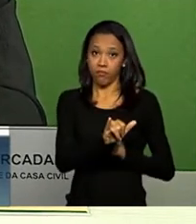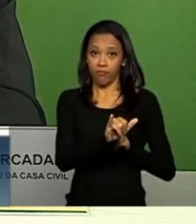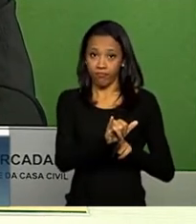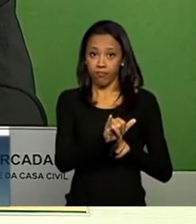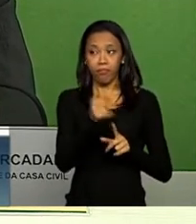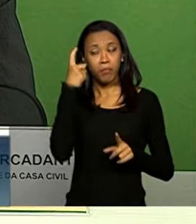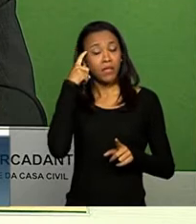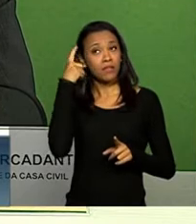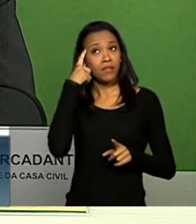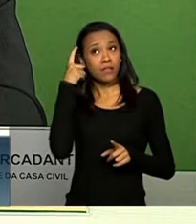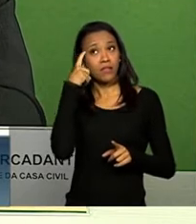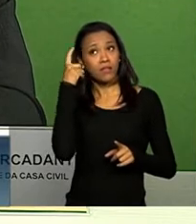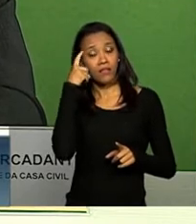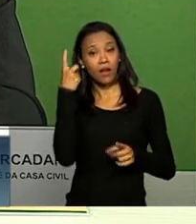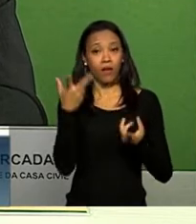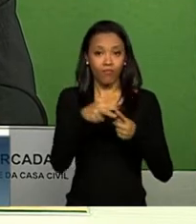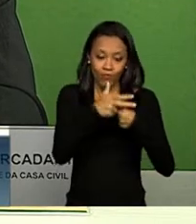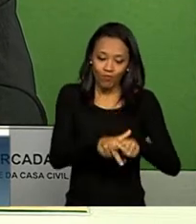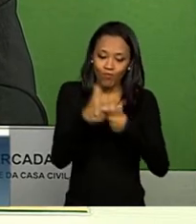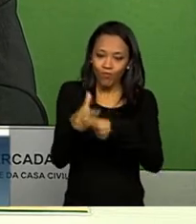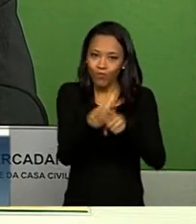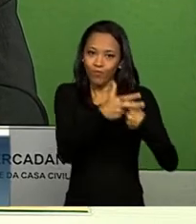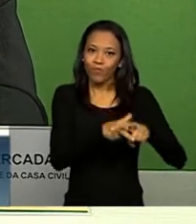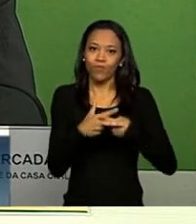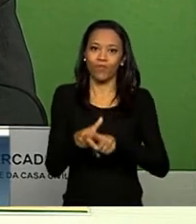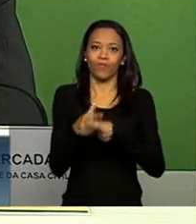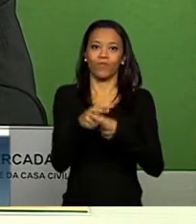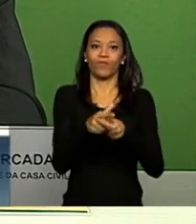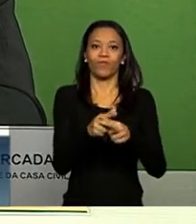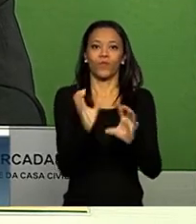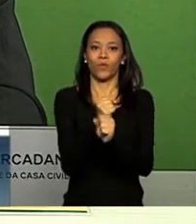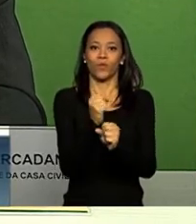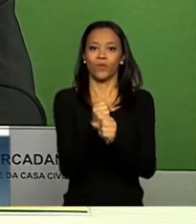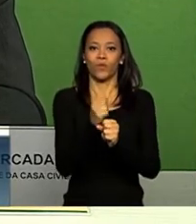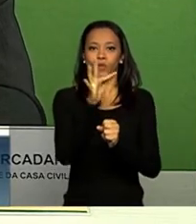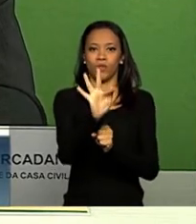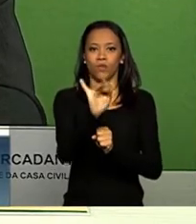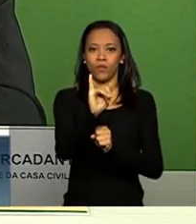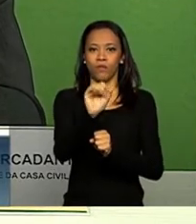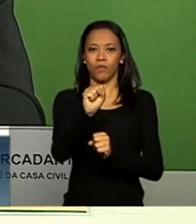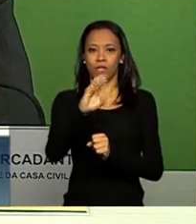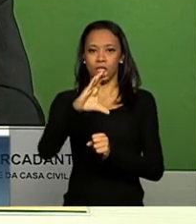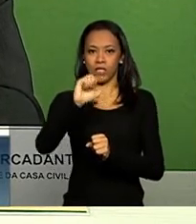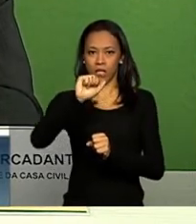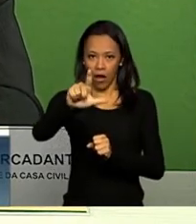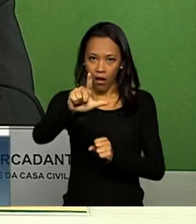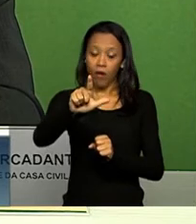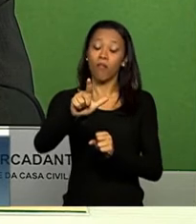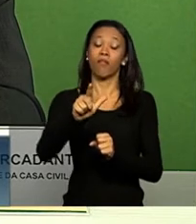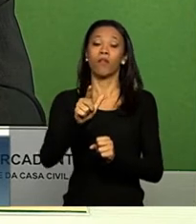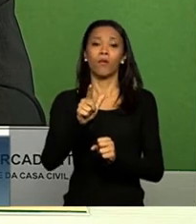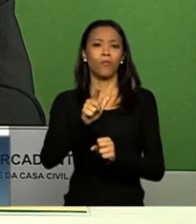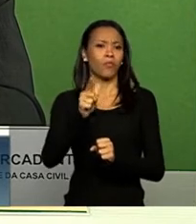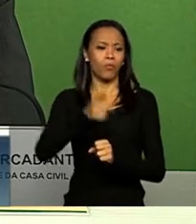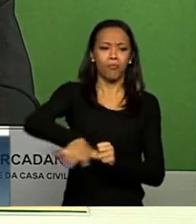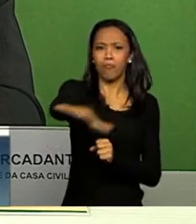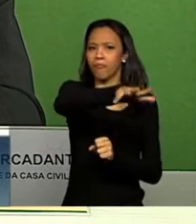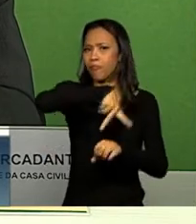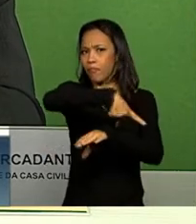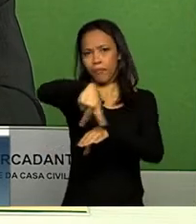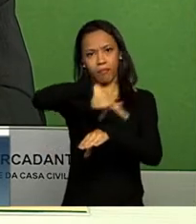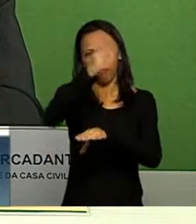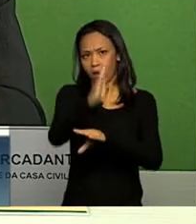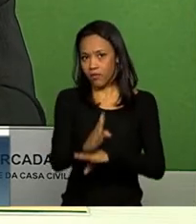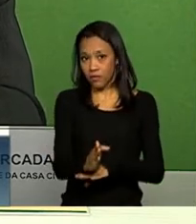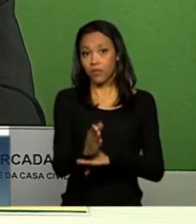de pensar o ajuste fiscal, a consistência das finanças públicas para o país inteiro, tem que